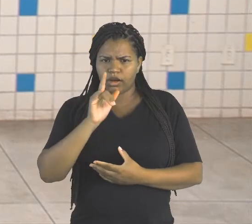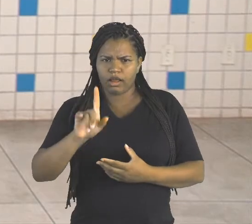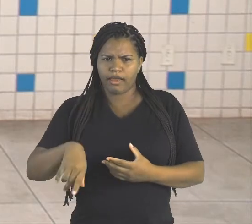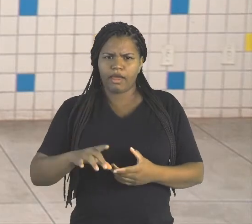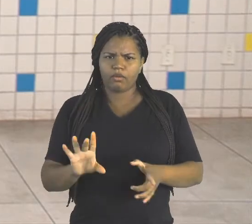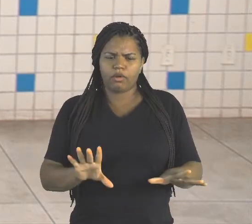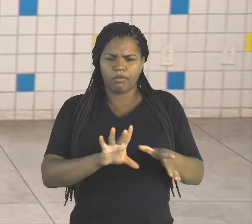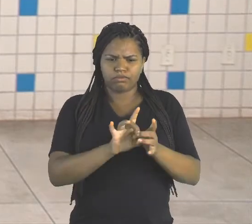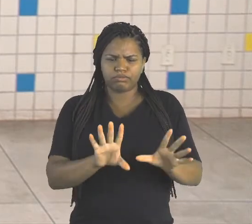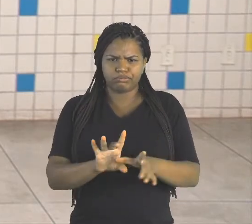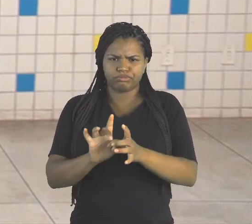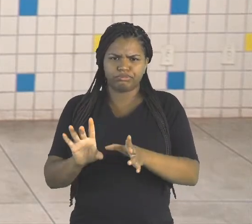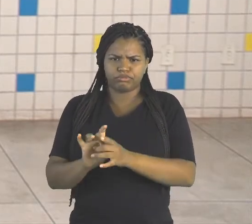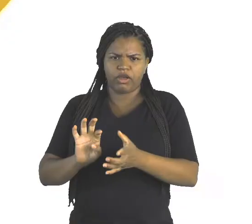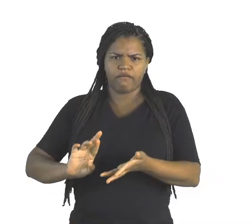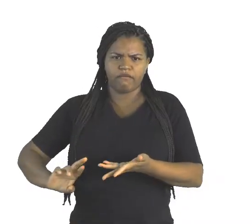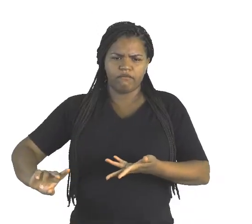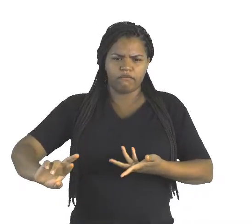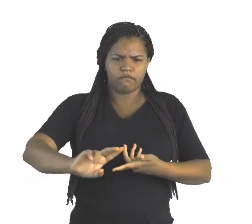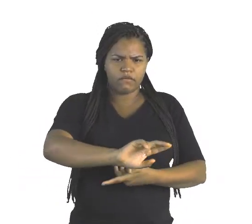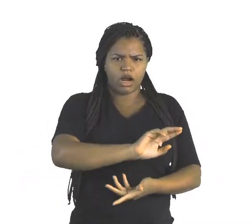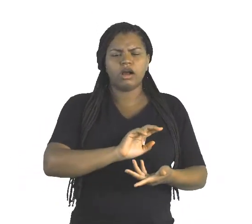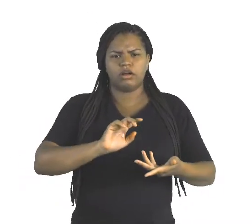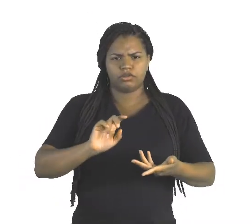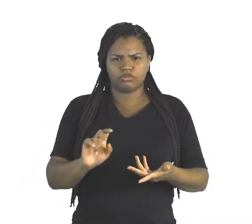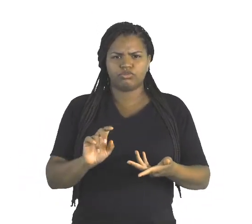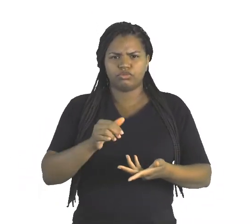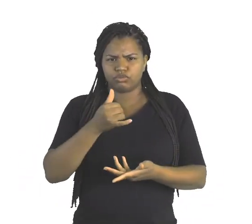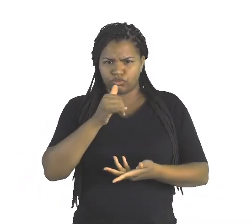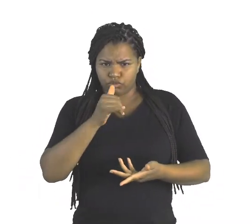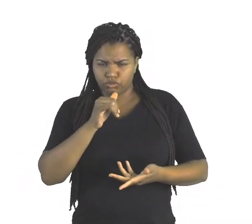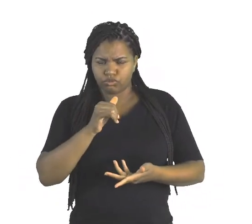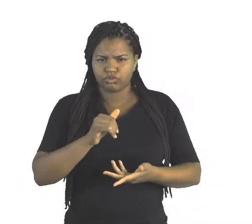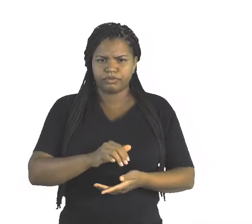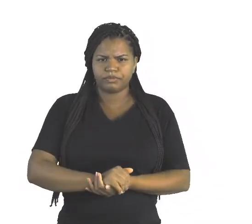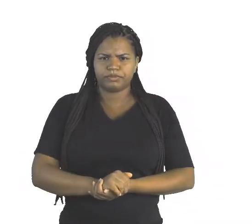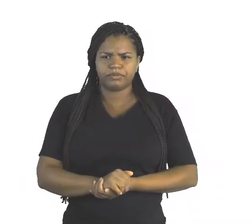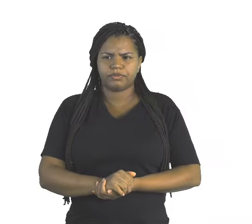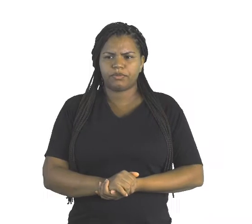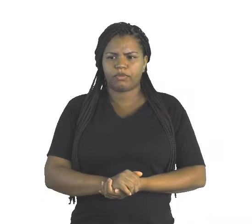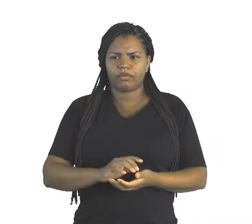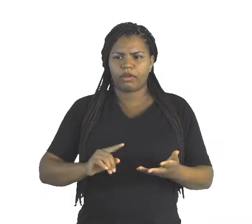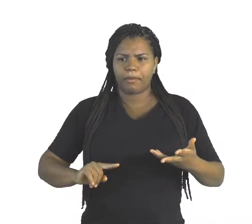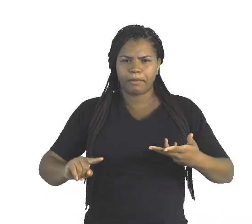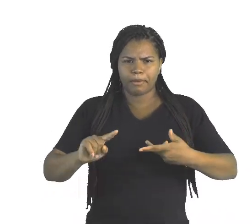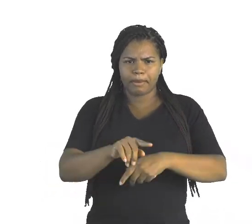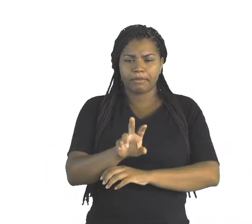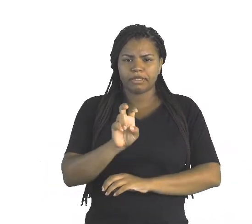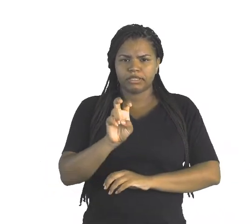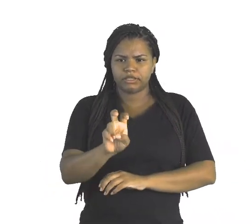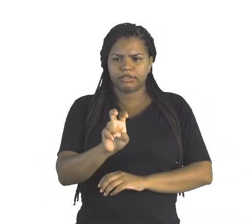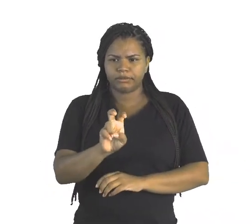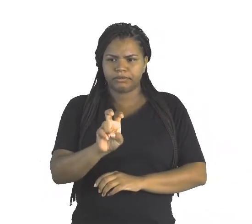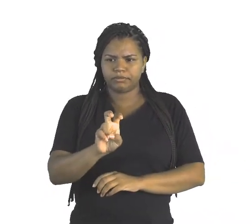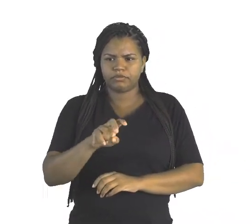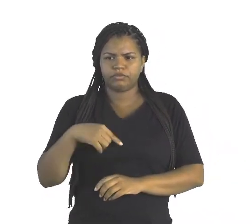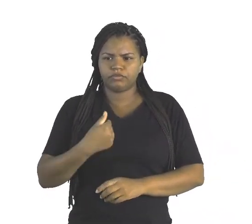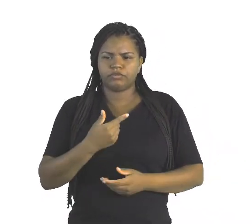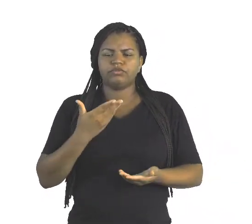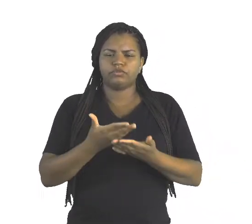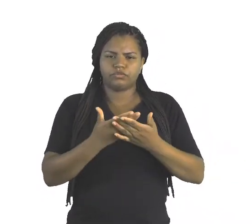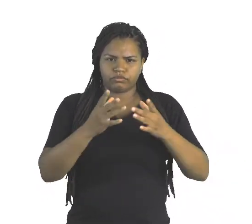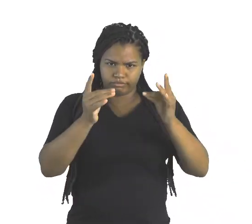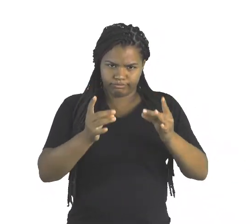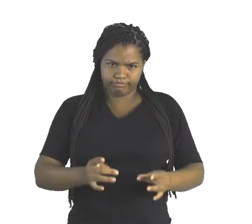vários componentes de um sistema elétrico. Elementos de um circuito elétrico, observe aí, são 5. Vamos estudar detalhadamente cada